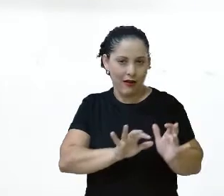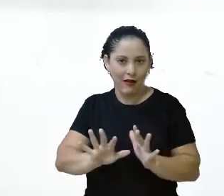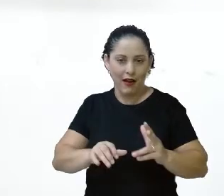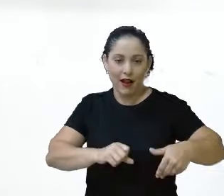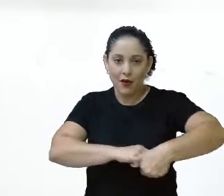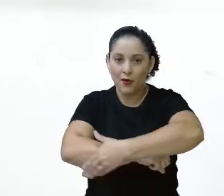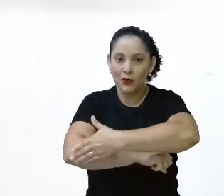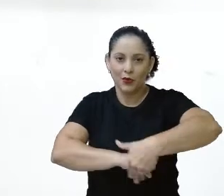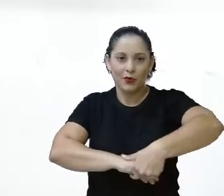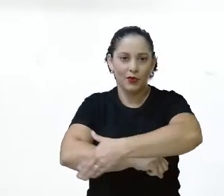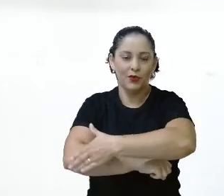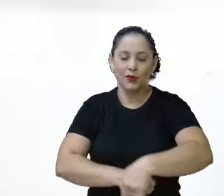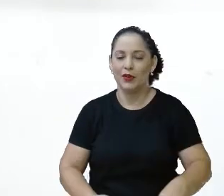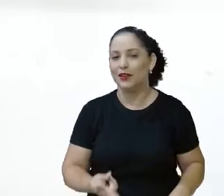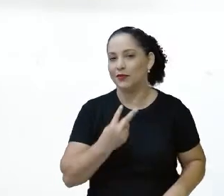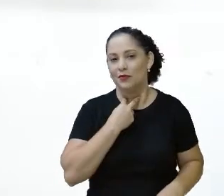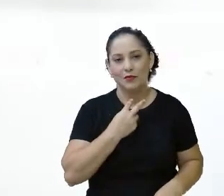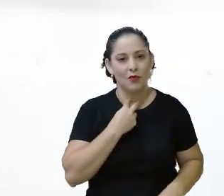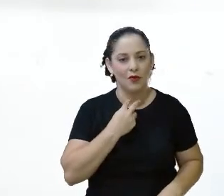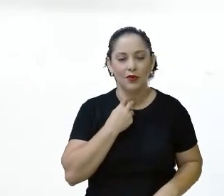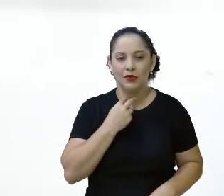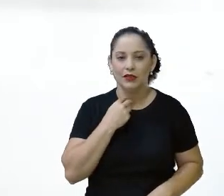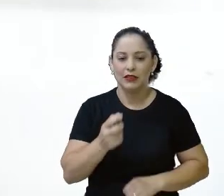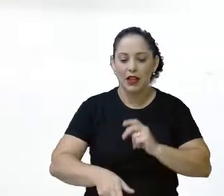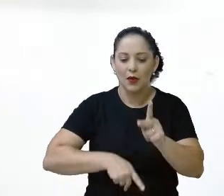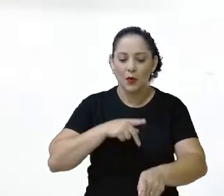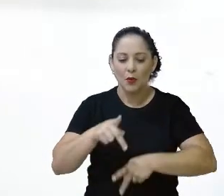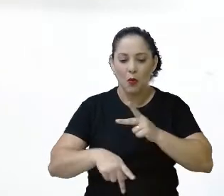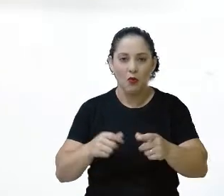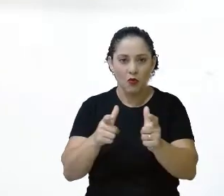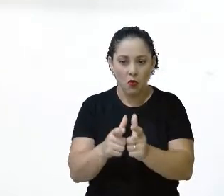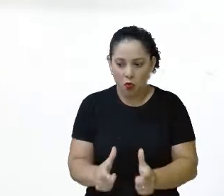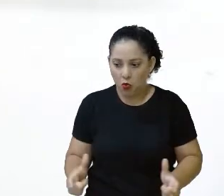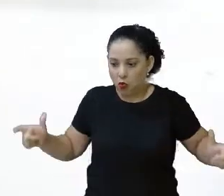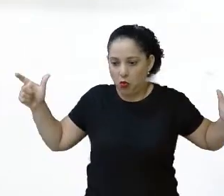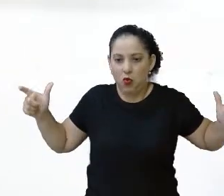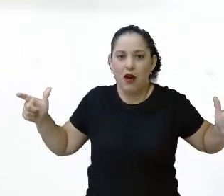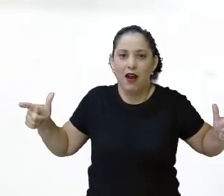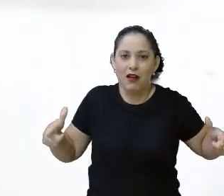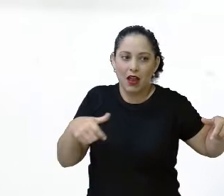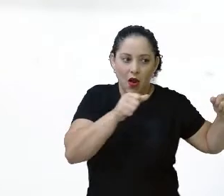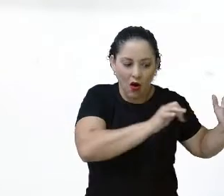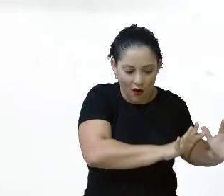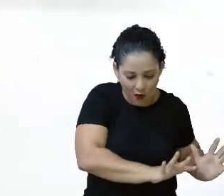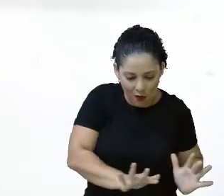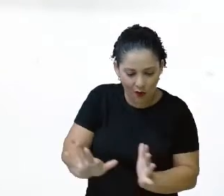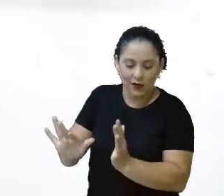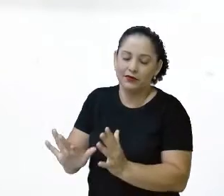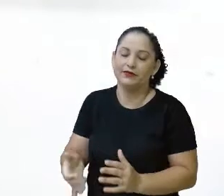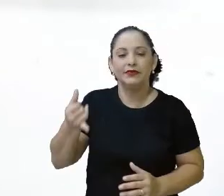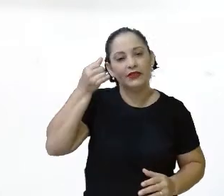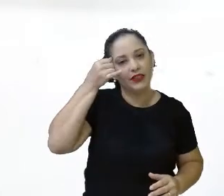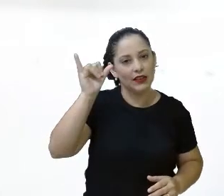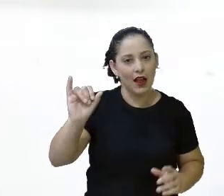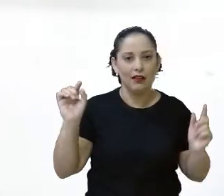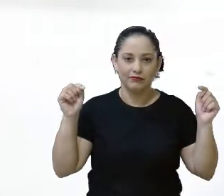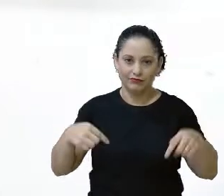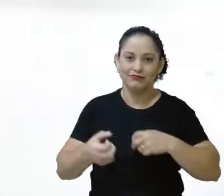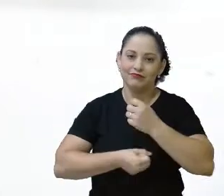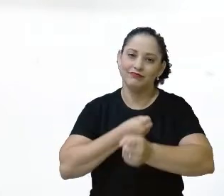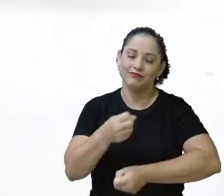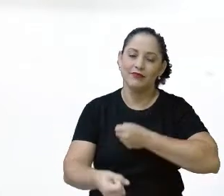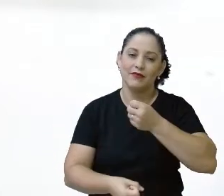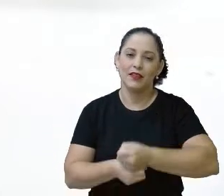podem estar aí tomadas pela população que é enorme que participa deste bloco, então, por isso, esse ano não teve o